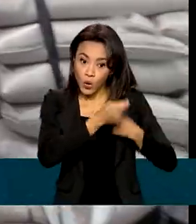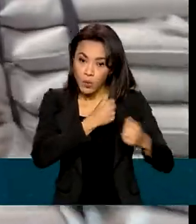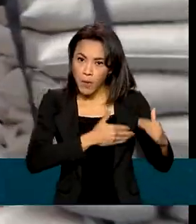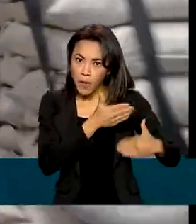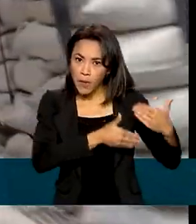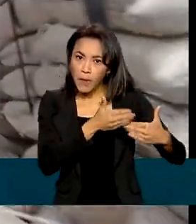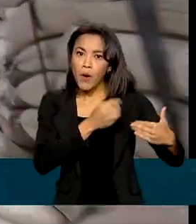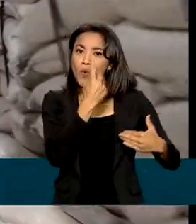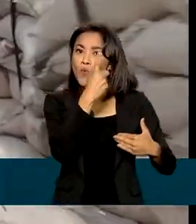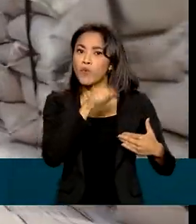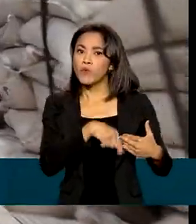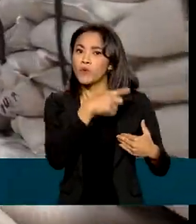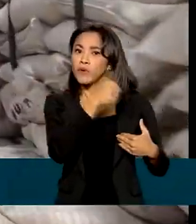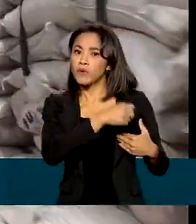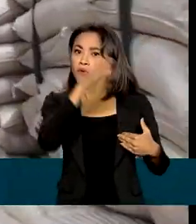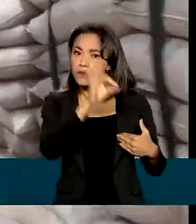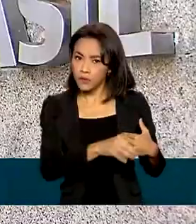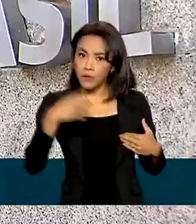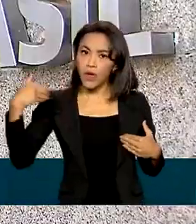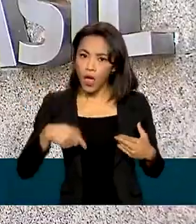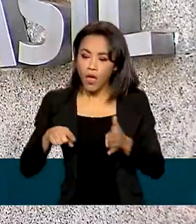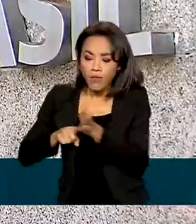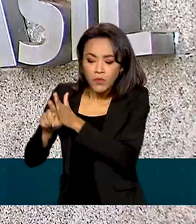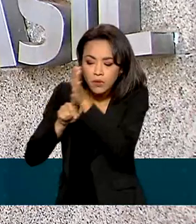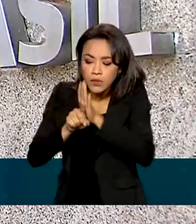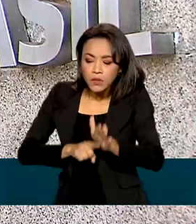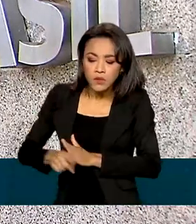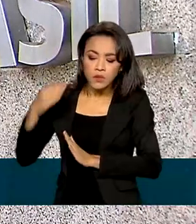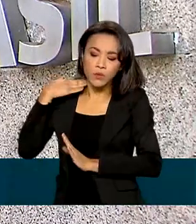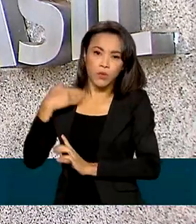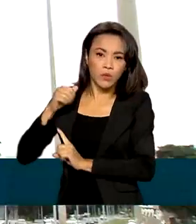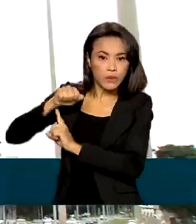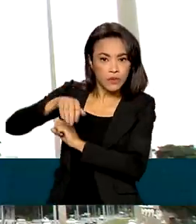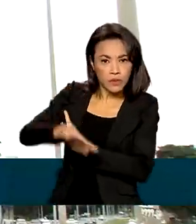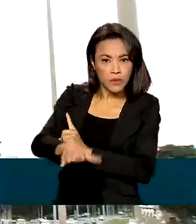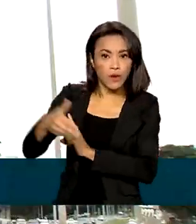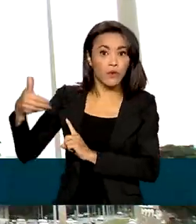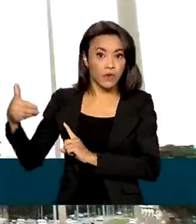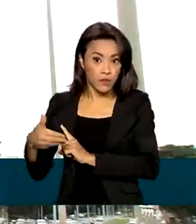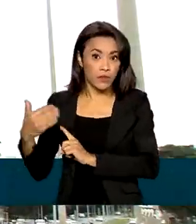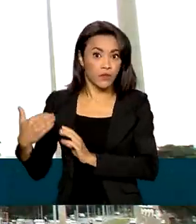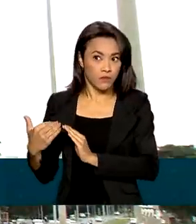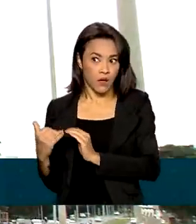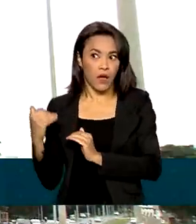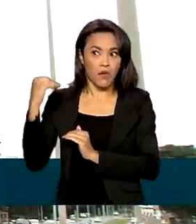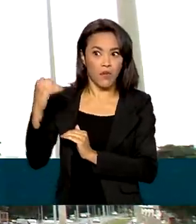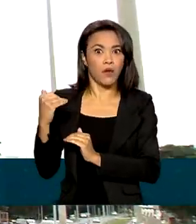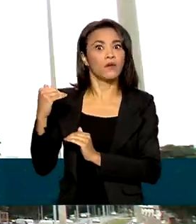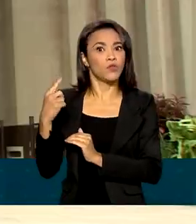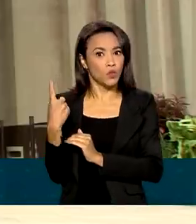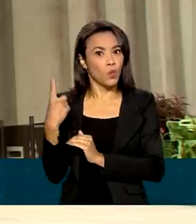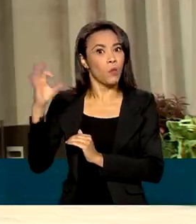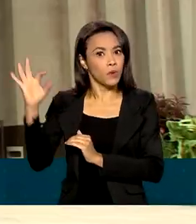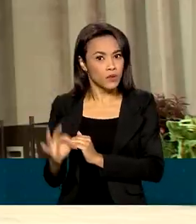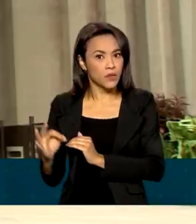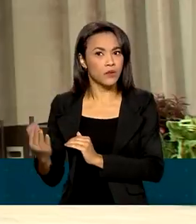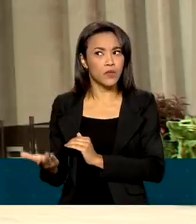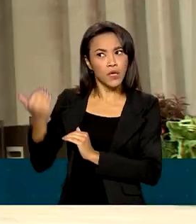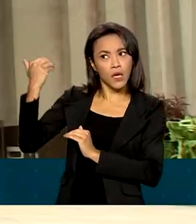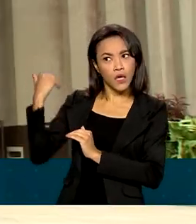1,7 por cento segundo as projeções do Banco Central superando a estimativa anterior de um por cento